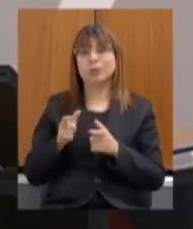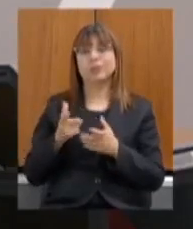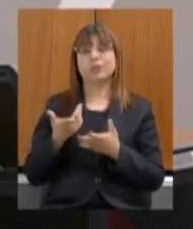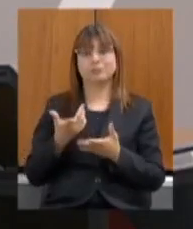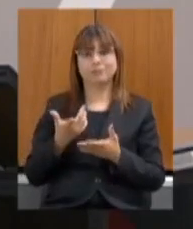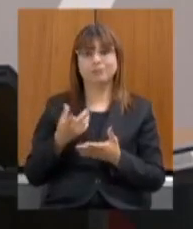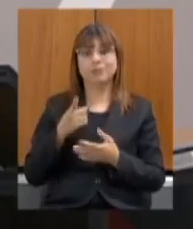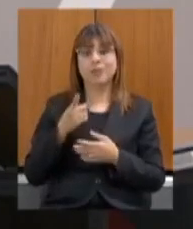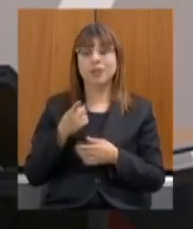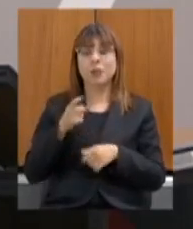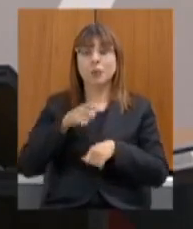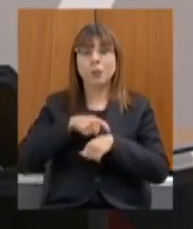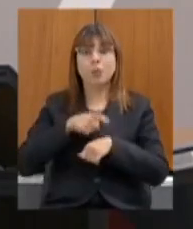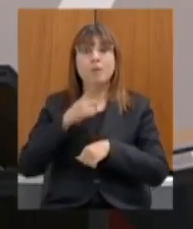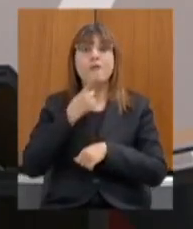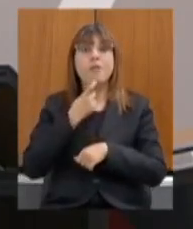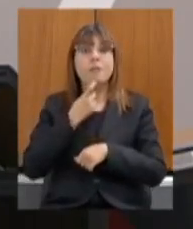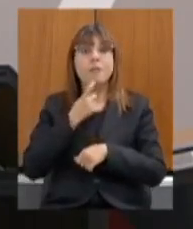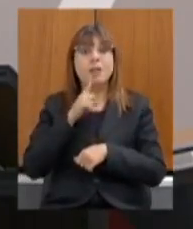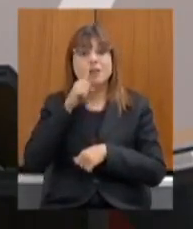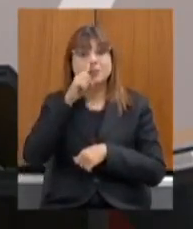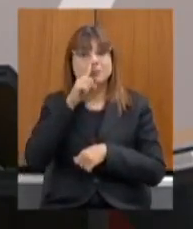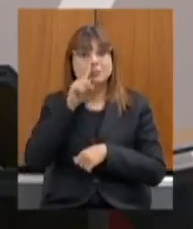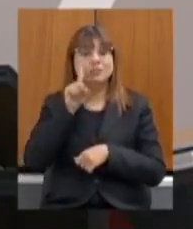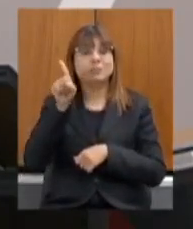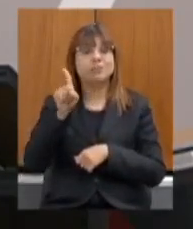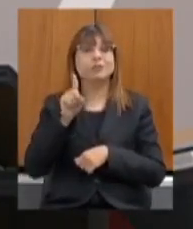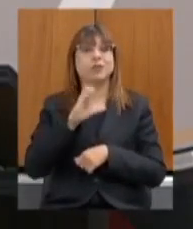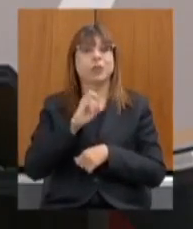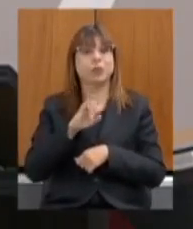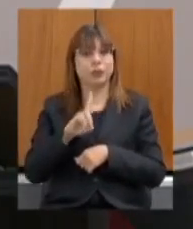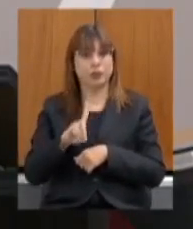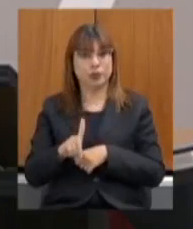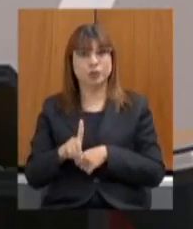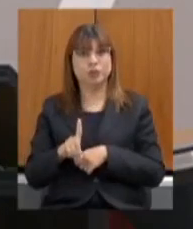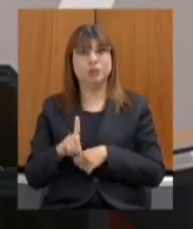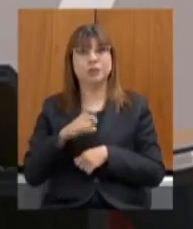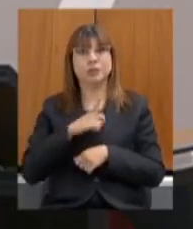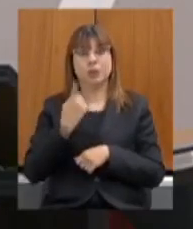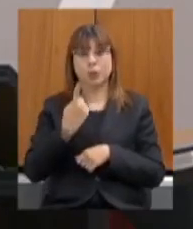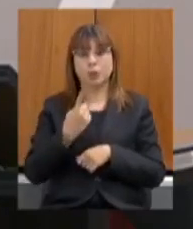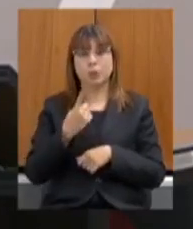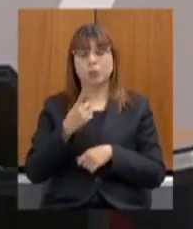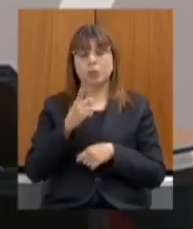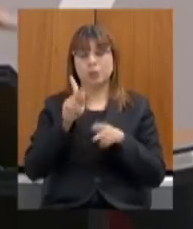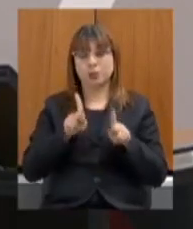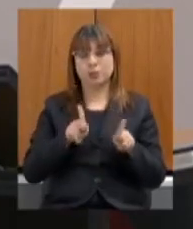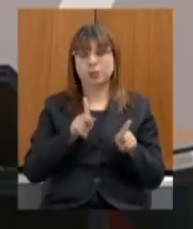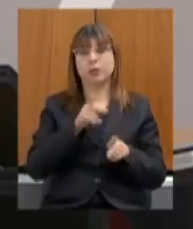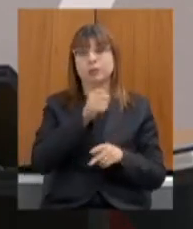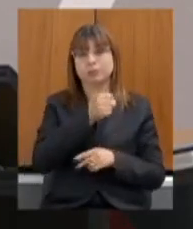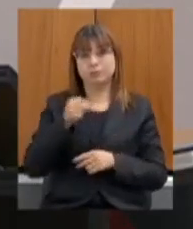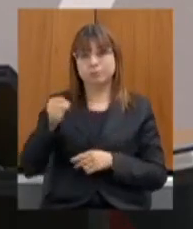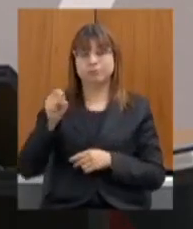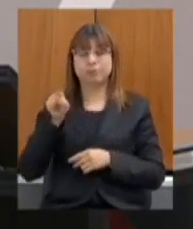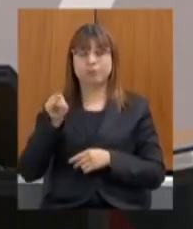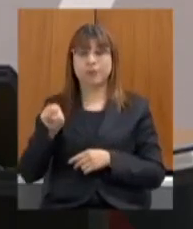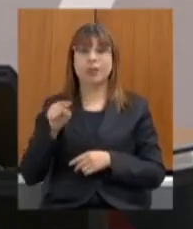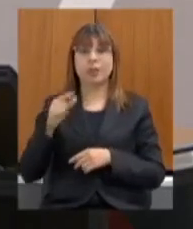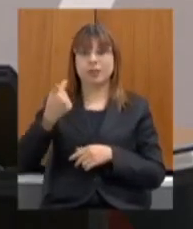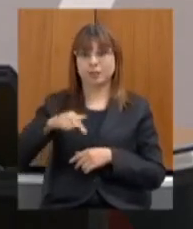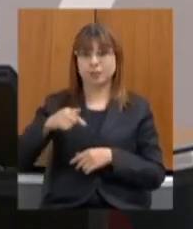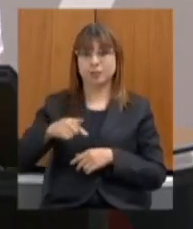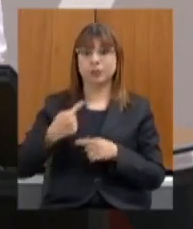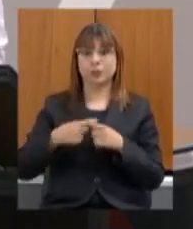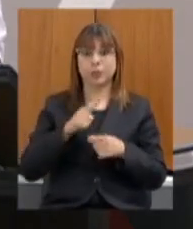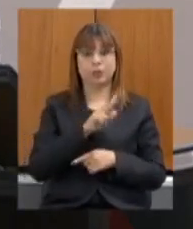Tivemos hoje um paciente transportado para Sete Lagoas, porque não temos mais leite governador